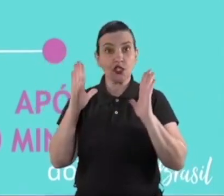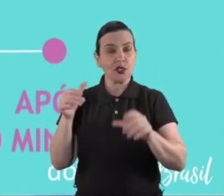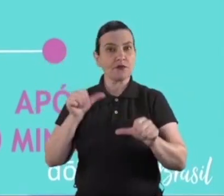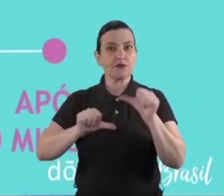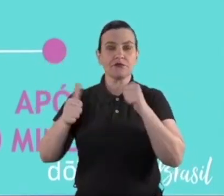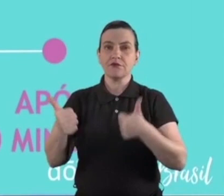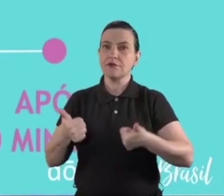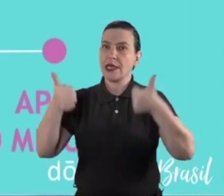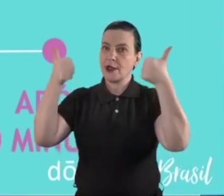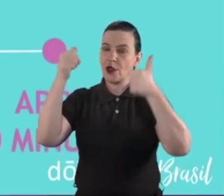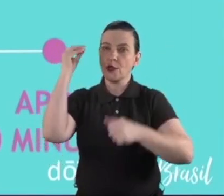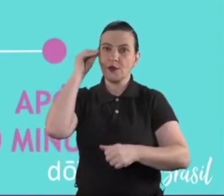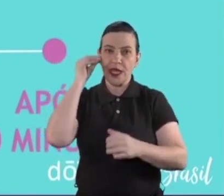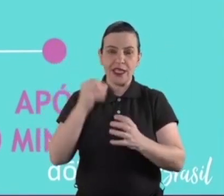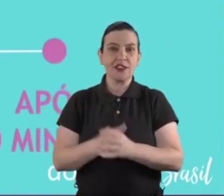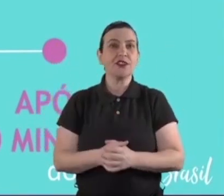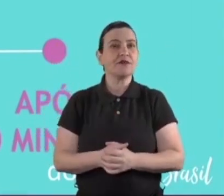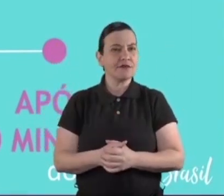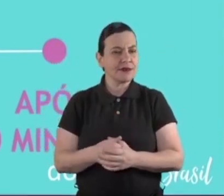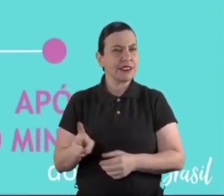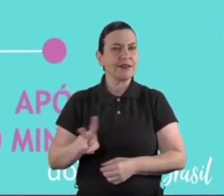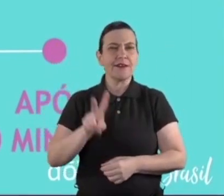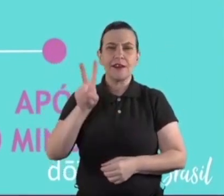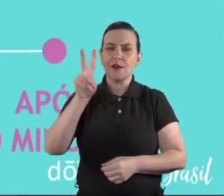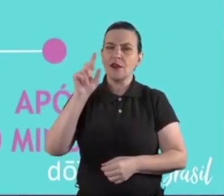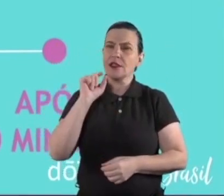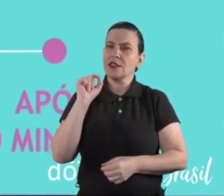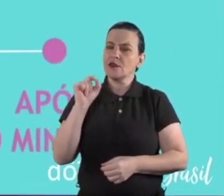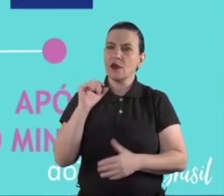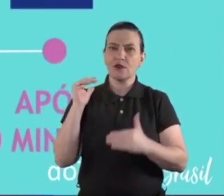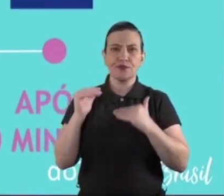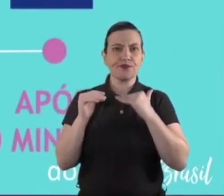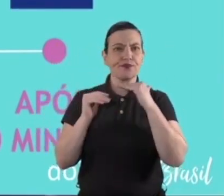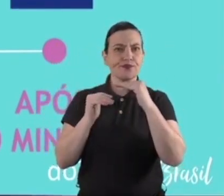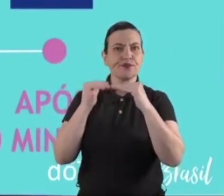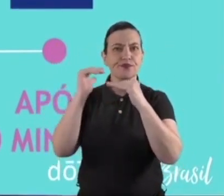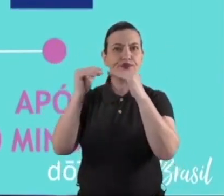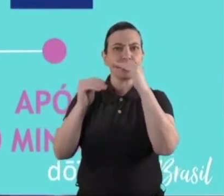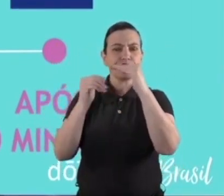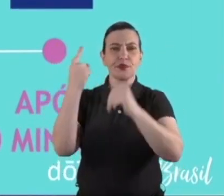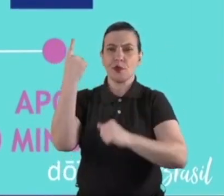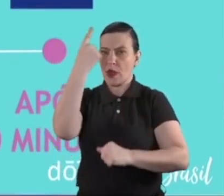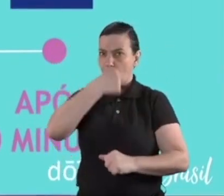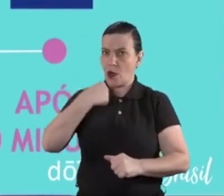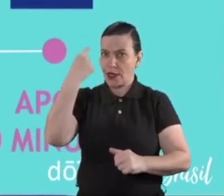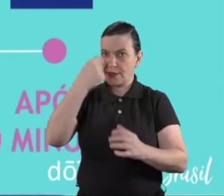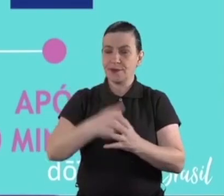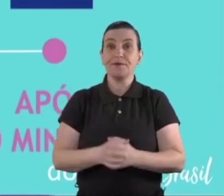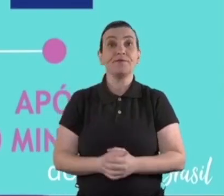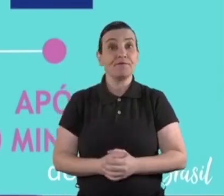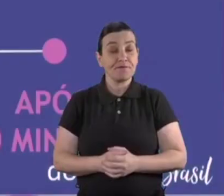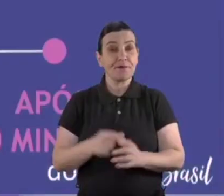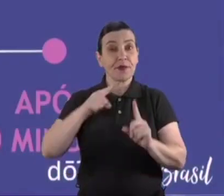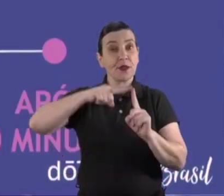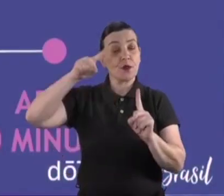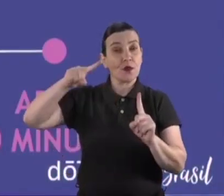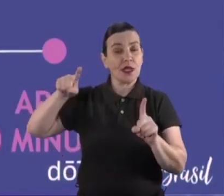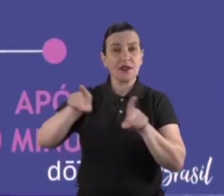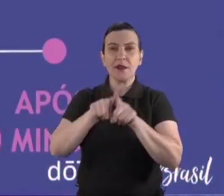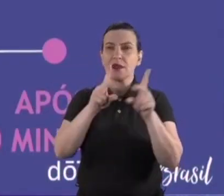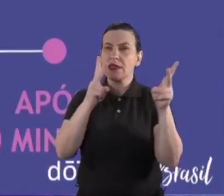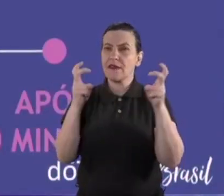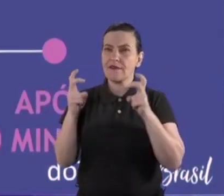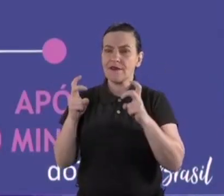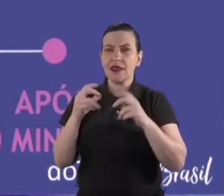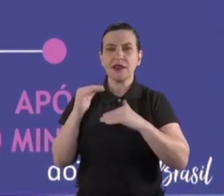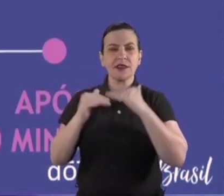no resultado dos testes. E esses valores foram sendo elevados por pelo menos 1 hora. Nesses gráficos, nós vemos a evolução